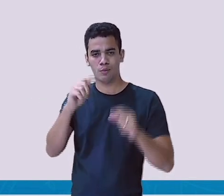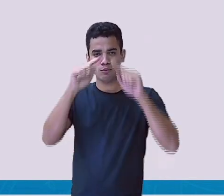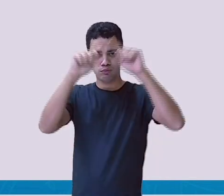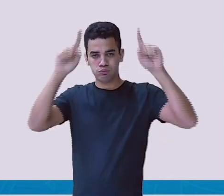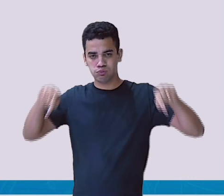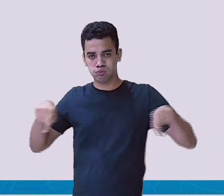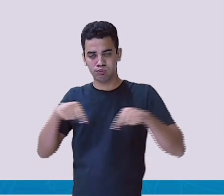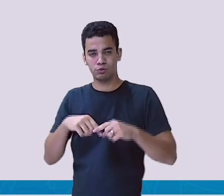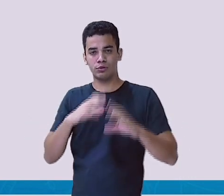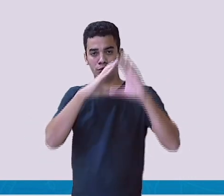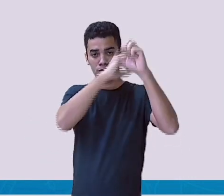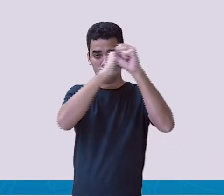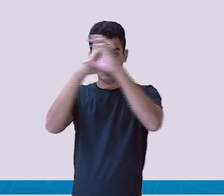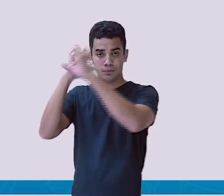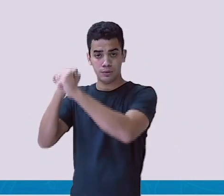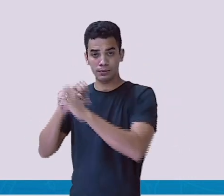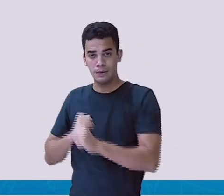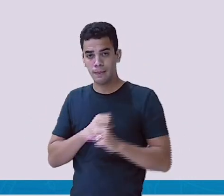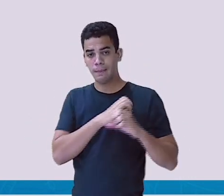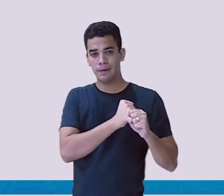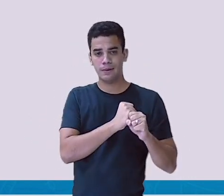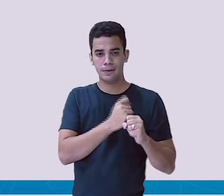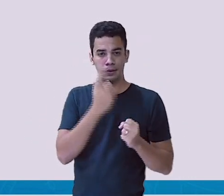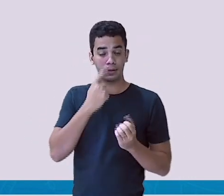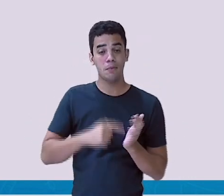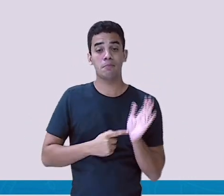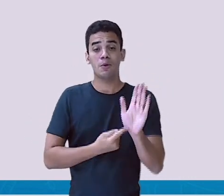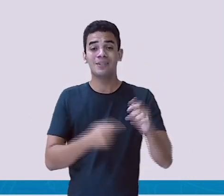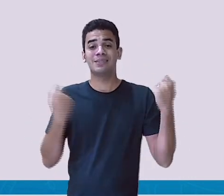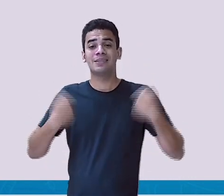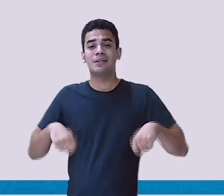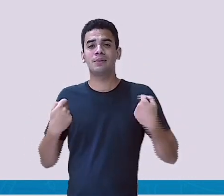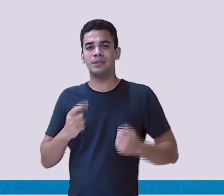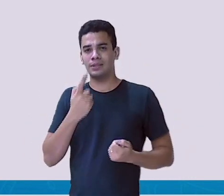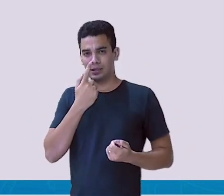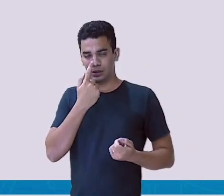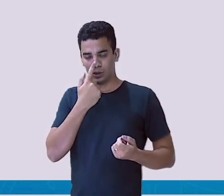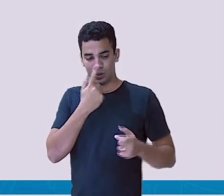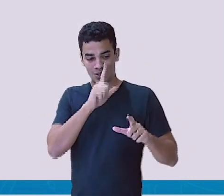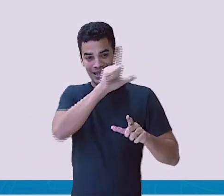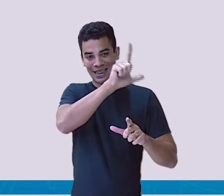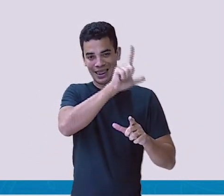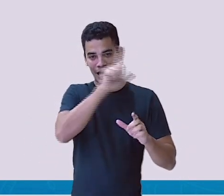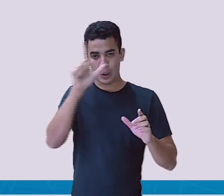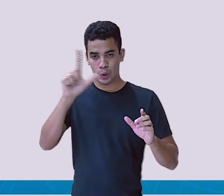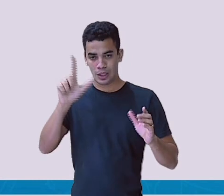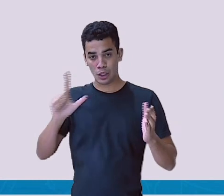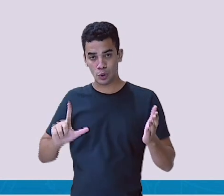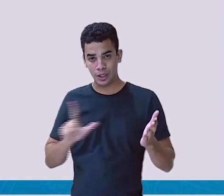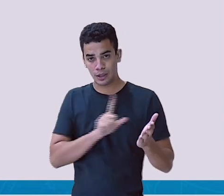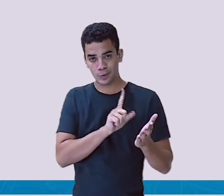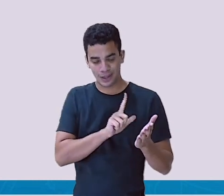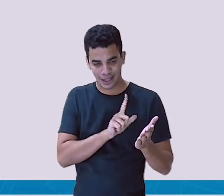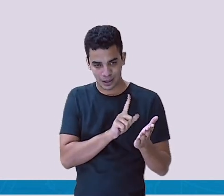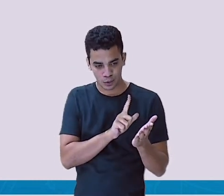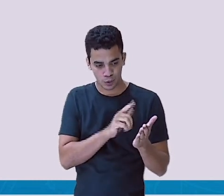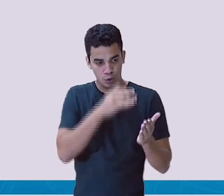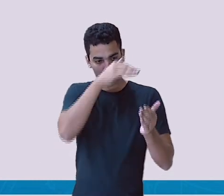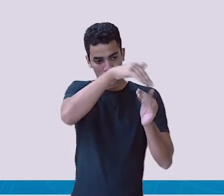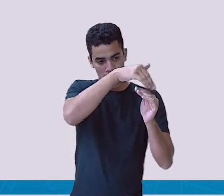desta figura. Então, vão ser todos esses lados aqui, nós vamos somar. Então, vamos lá. 3, vou pegar esse